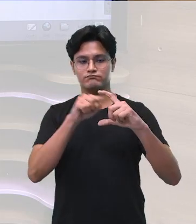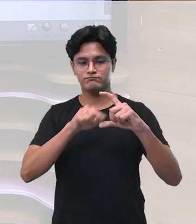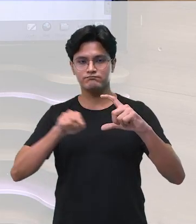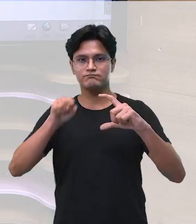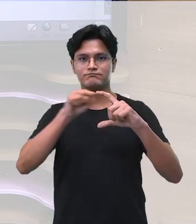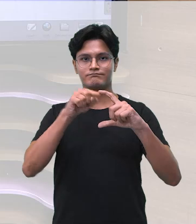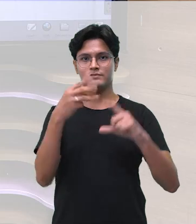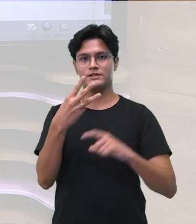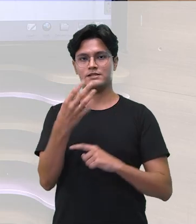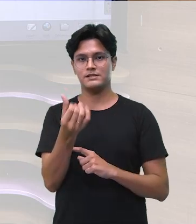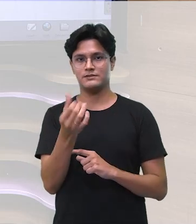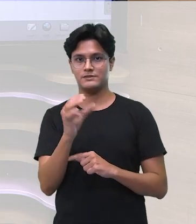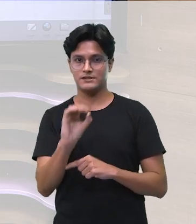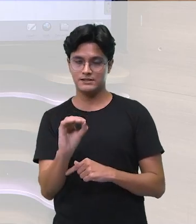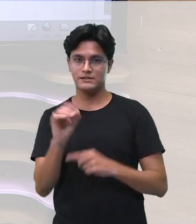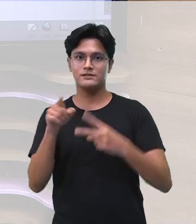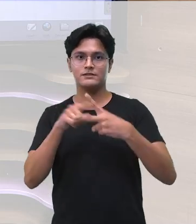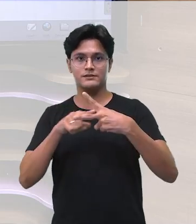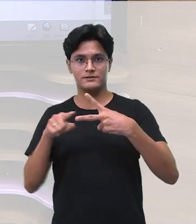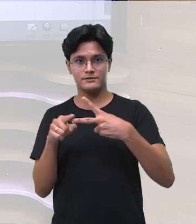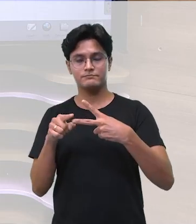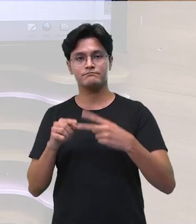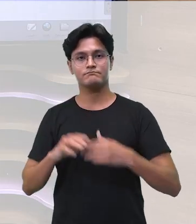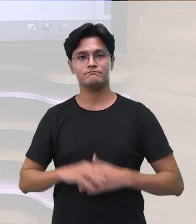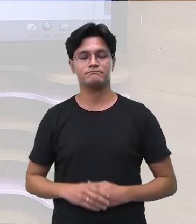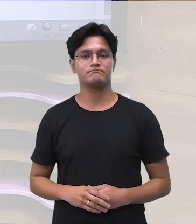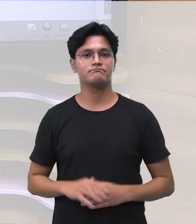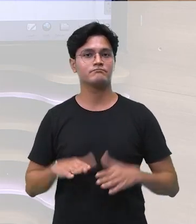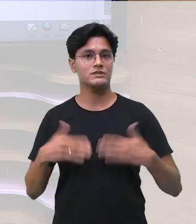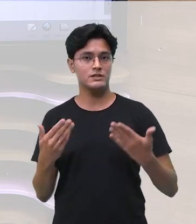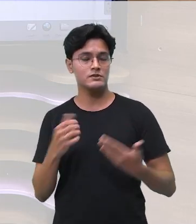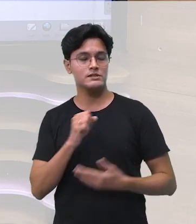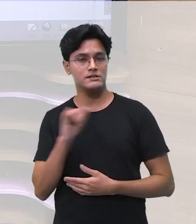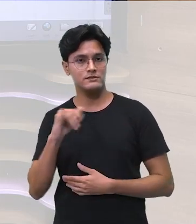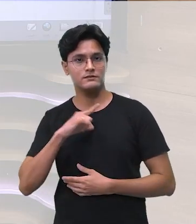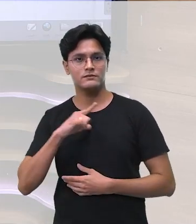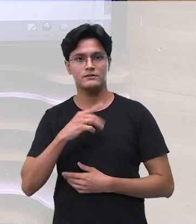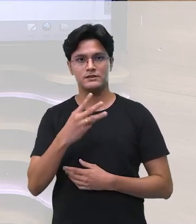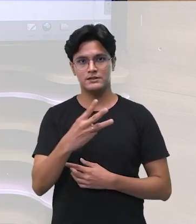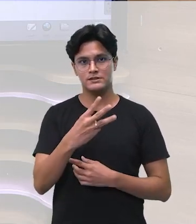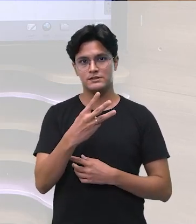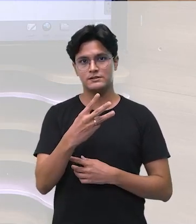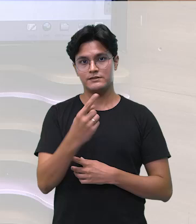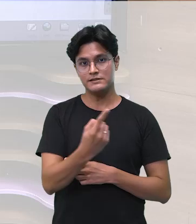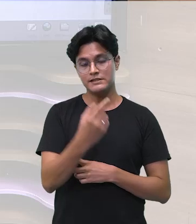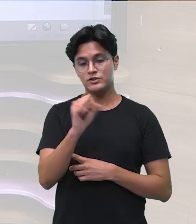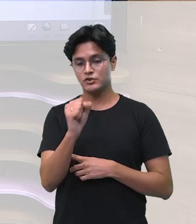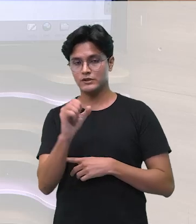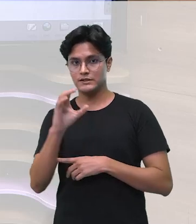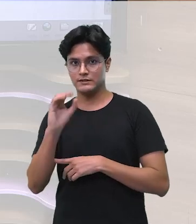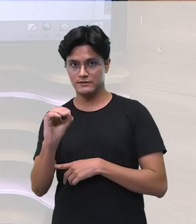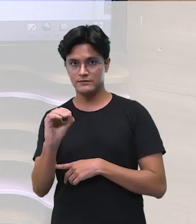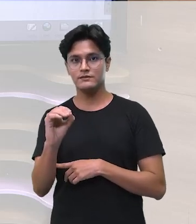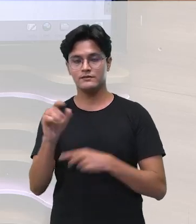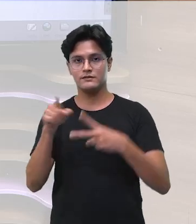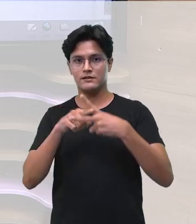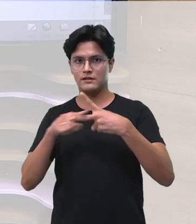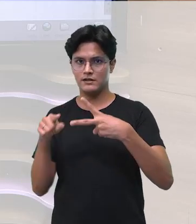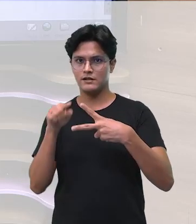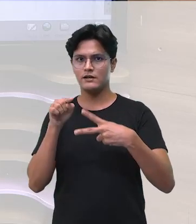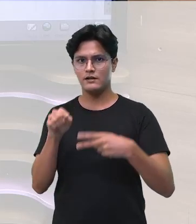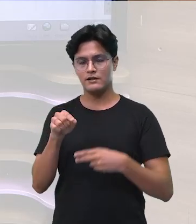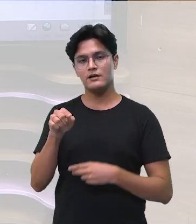tá? Então, um ângulo raso é isso, é quando ele tem 180 graus. Por que é importante você guardar essa informação?